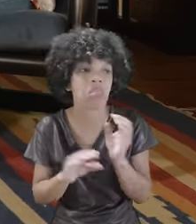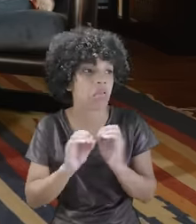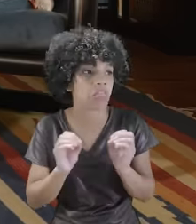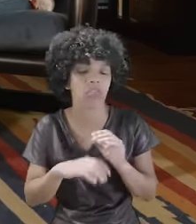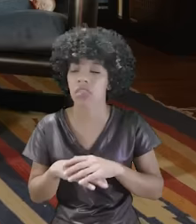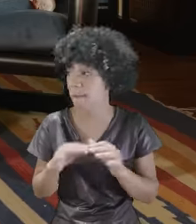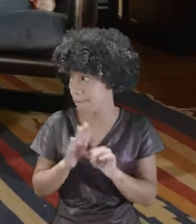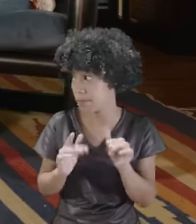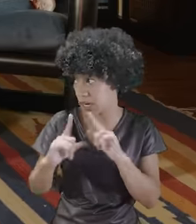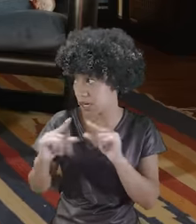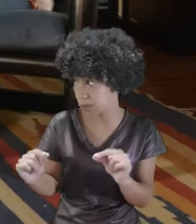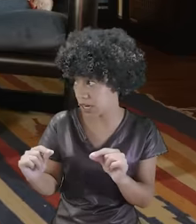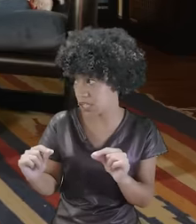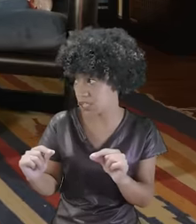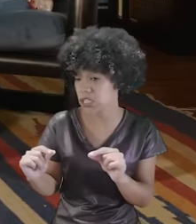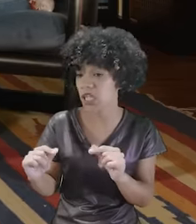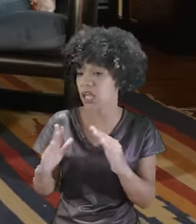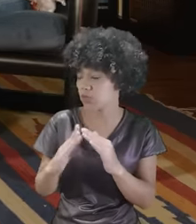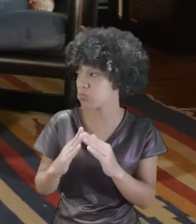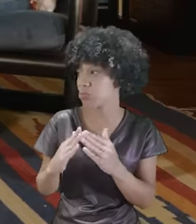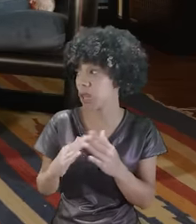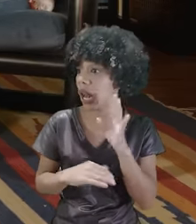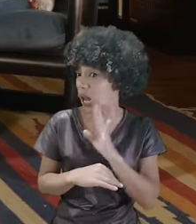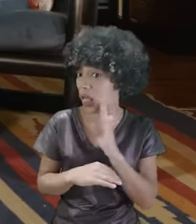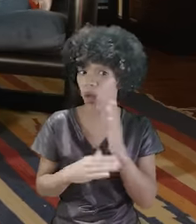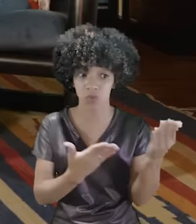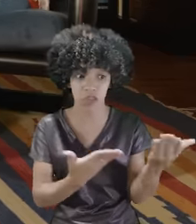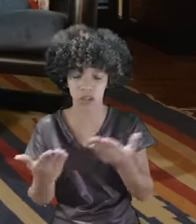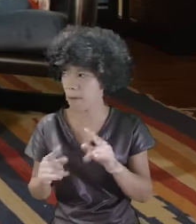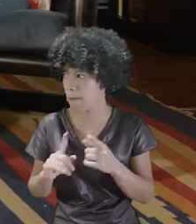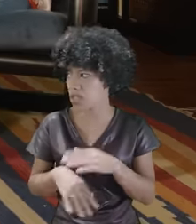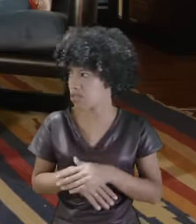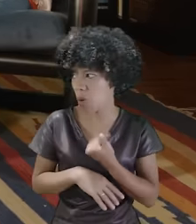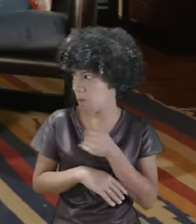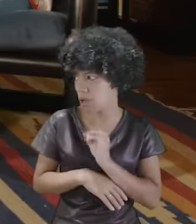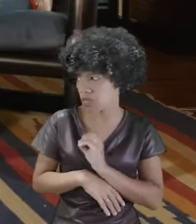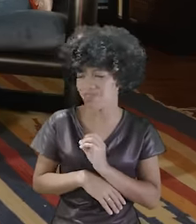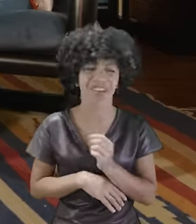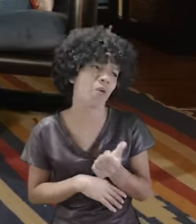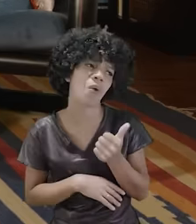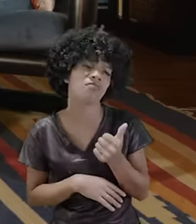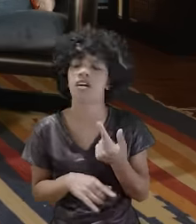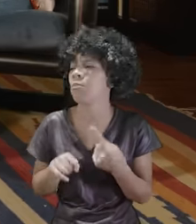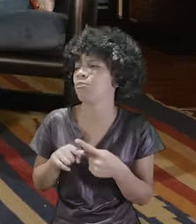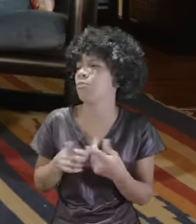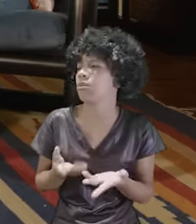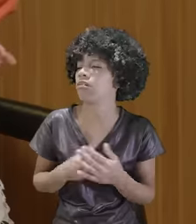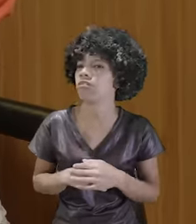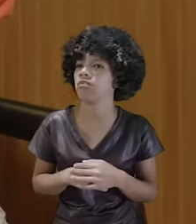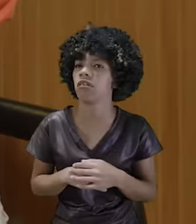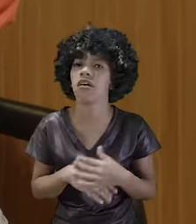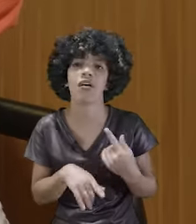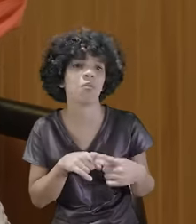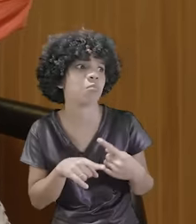lugar que você foi na casa desse Libanês não sei ler mesmo é legal que ele foi solidário é graça você não comeu nada quase nada porque